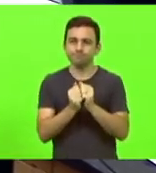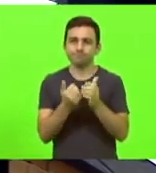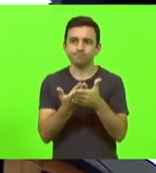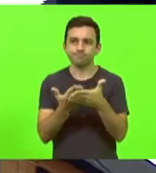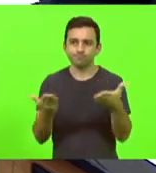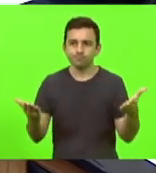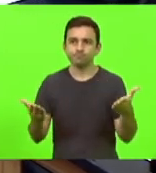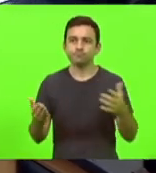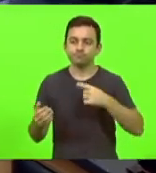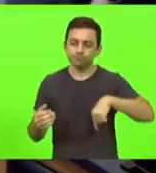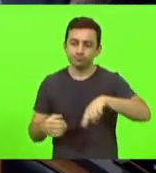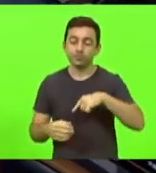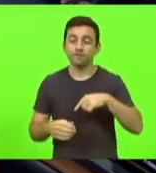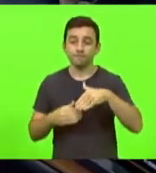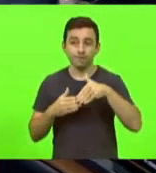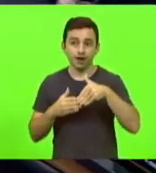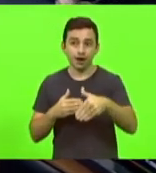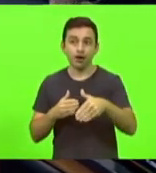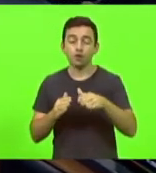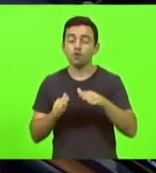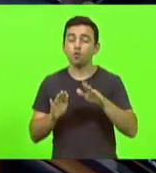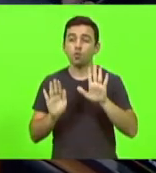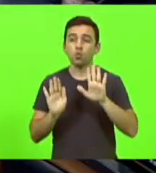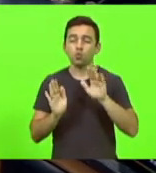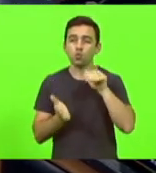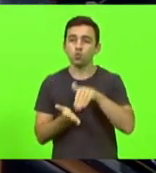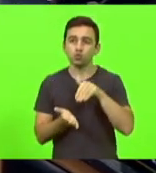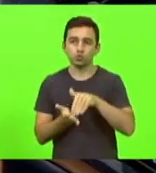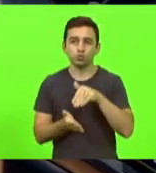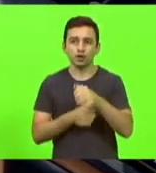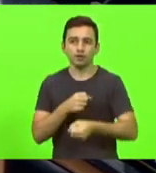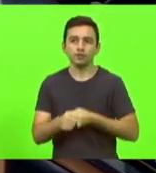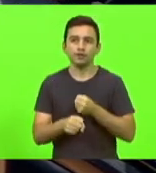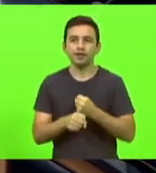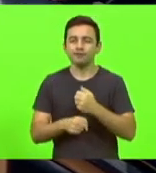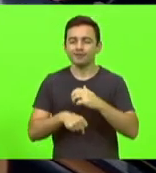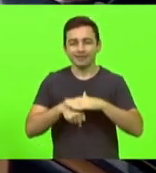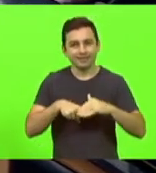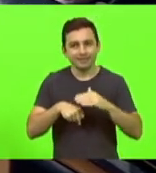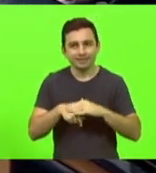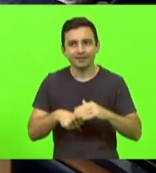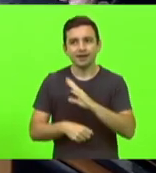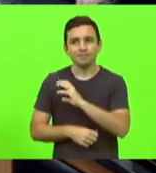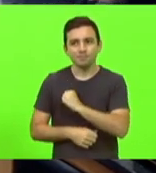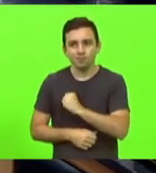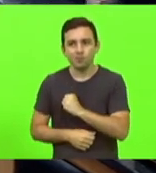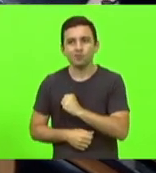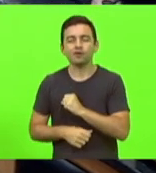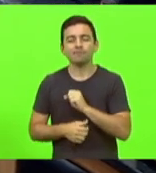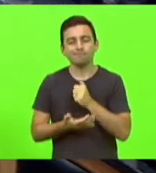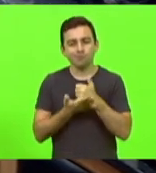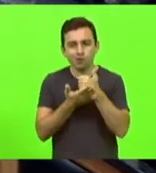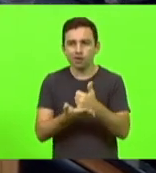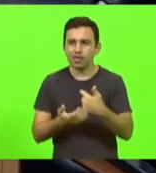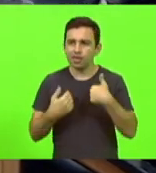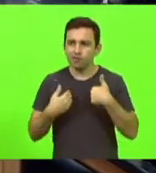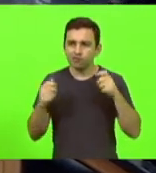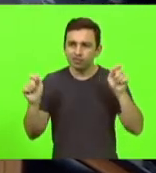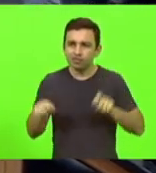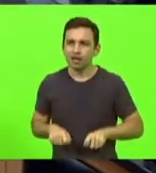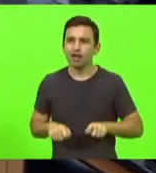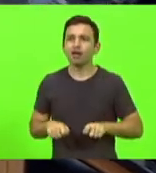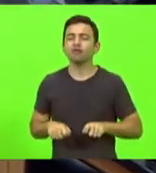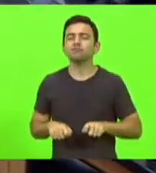nosso derradeiro ano. Então, receba meu carinho, meu apoio, meu amor. E, naquilo que eu puder ser útil, Vossa Excelência, conte